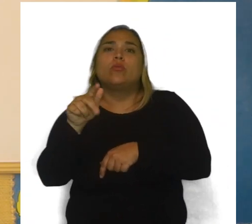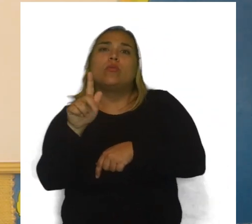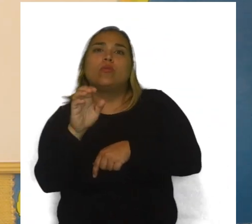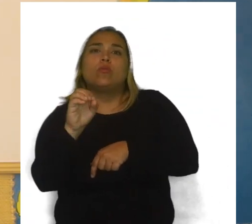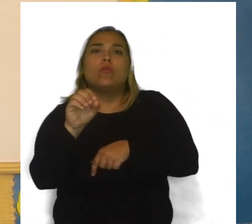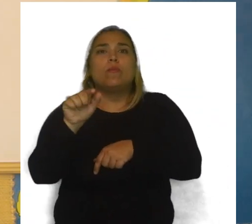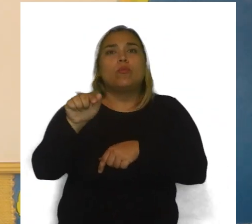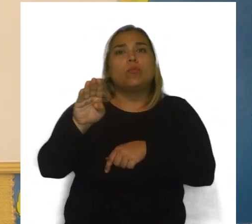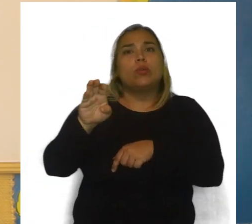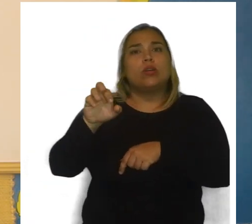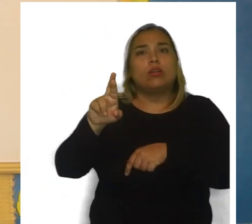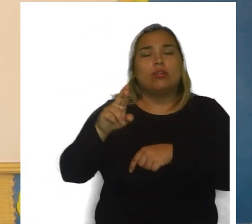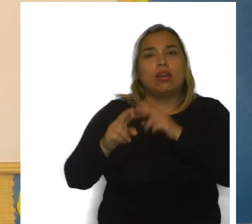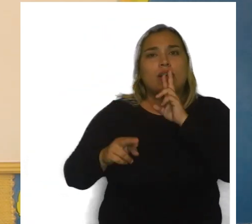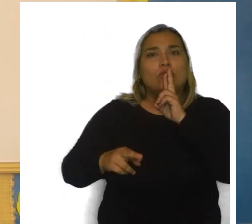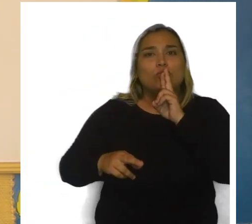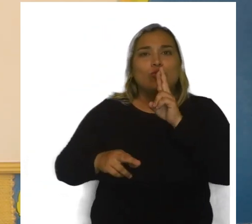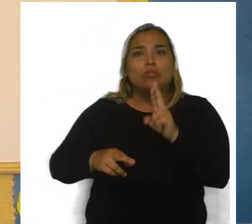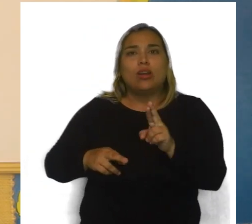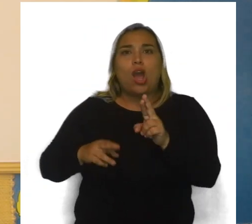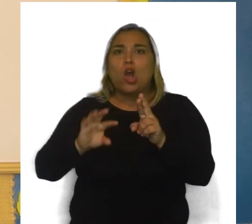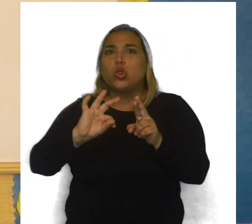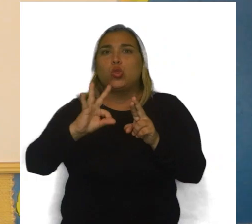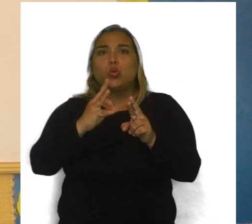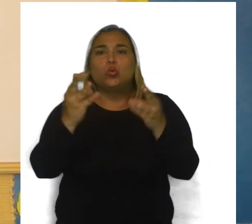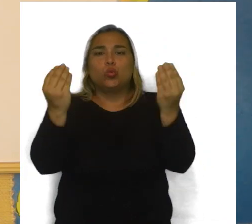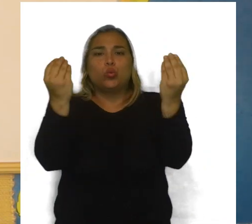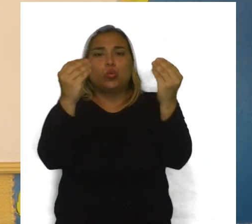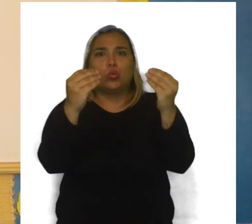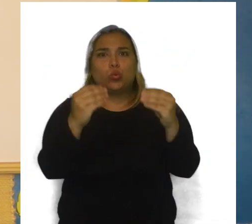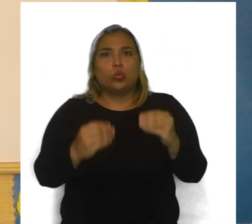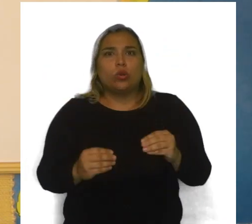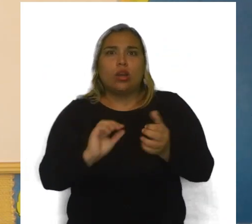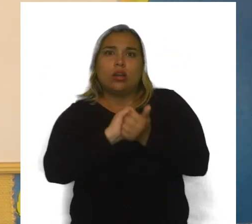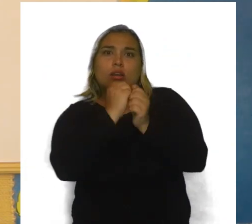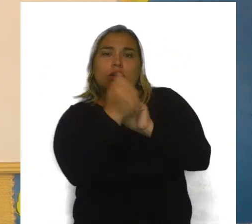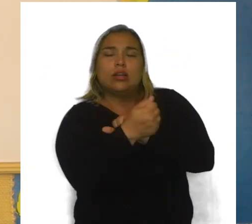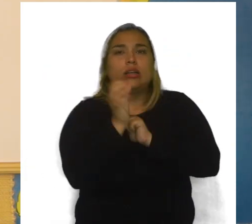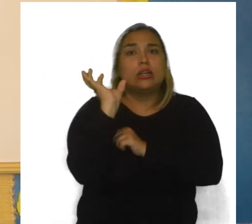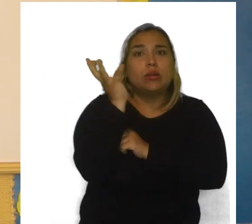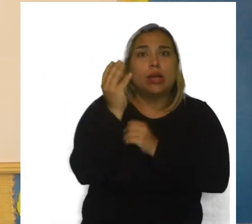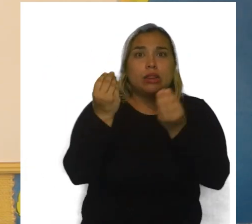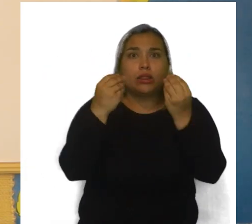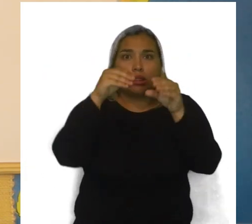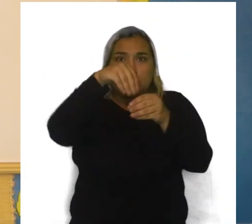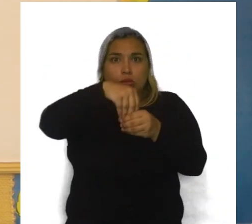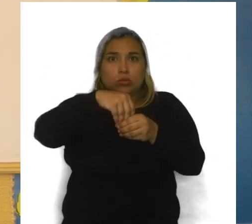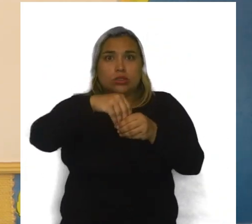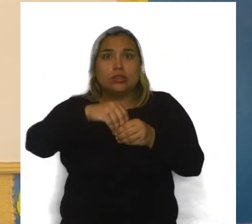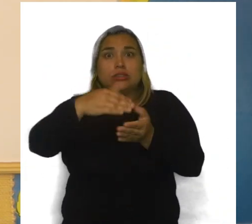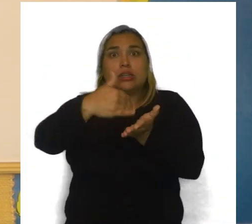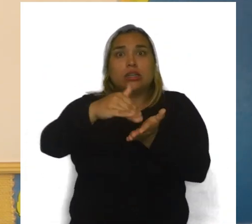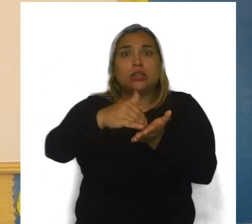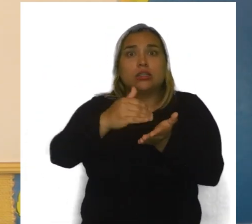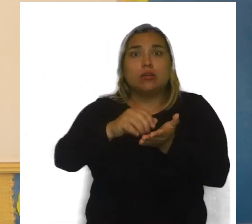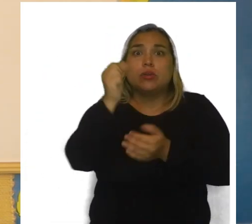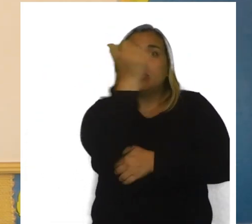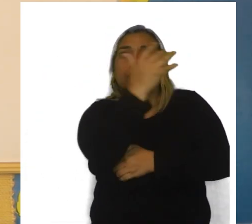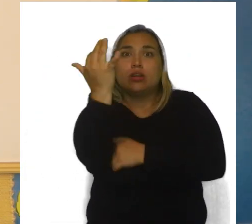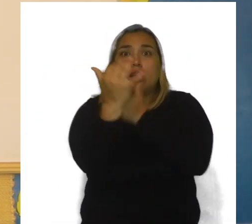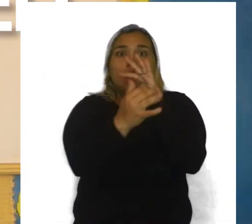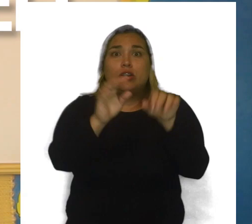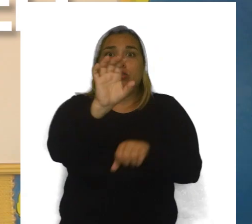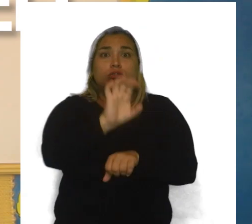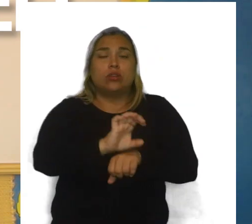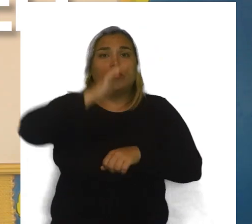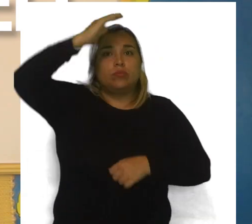www.semas.pa.gov.br. O resultado será tudo o que mencionar um plano de adaptação climática dentro do site da Secretaria de Meio Ambiente do Estado do